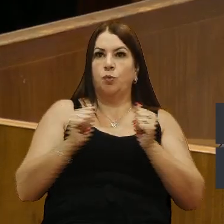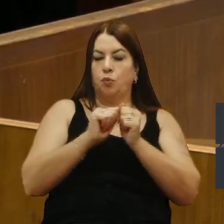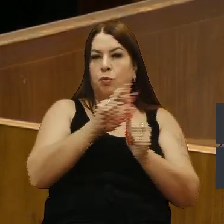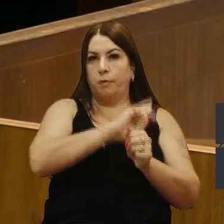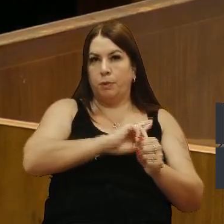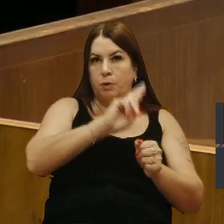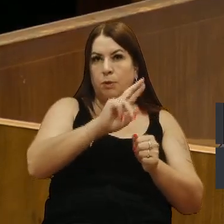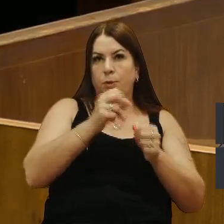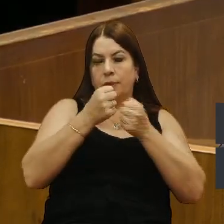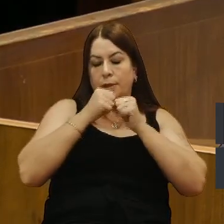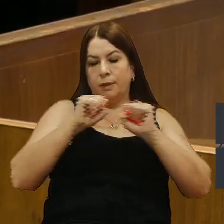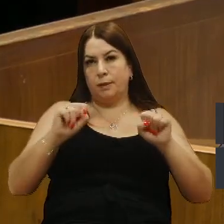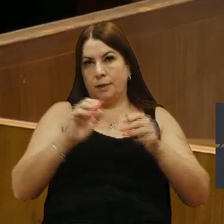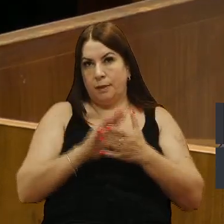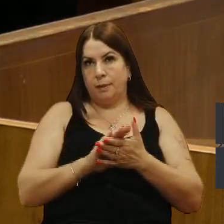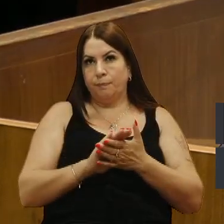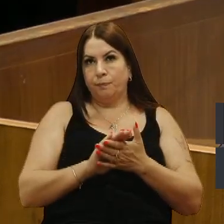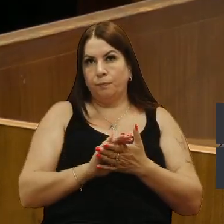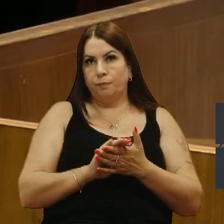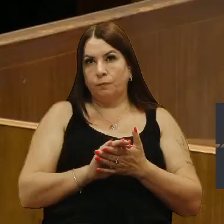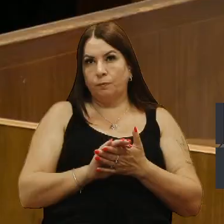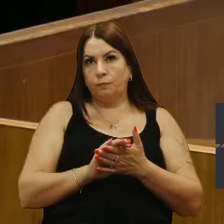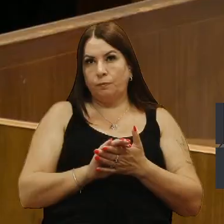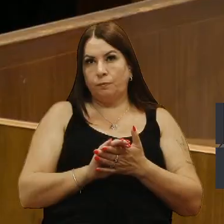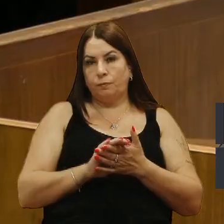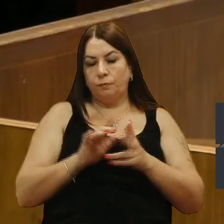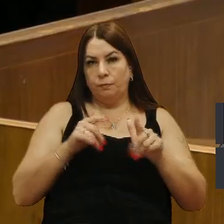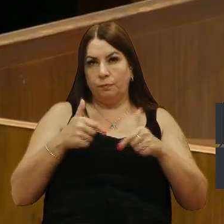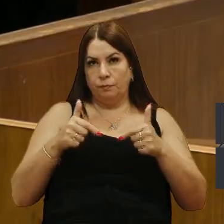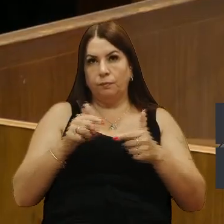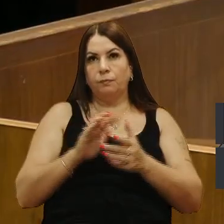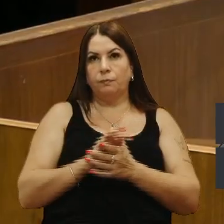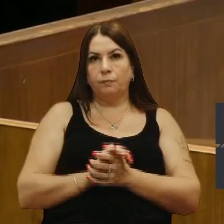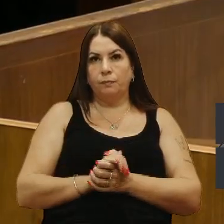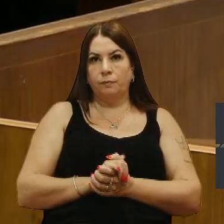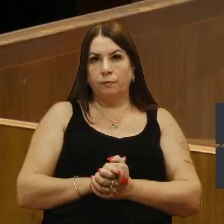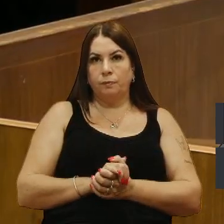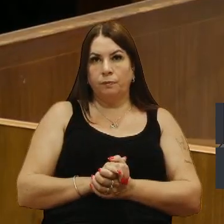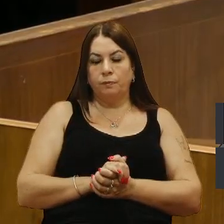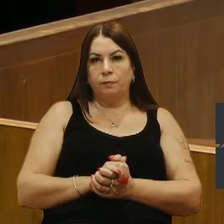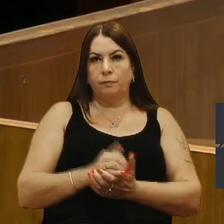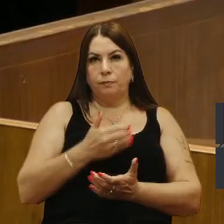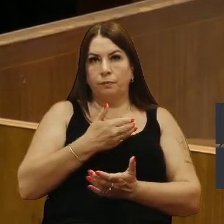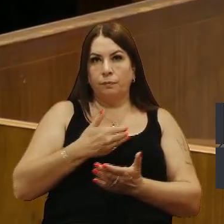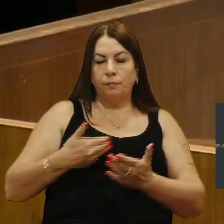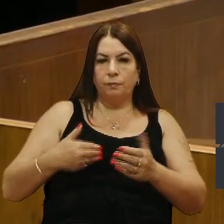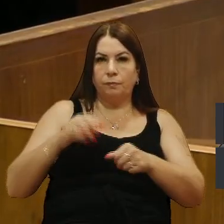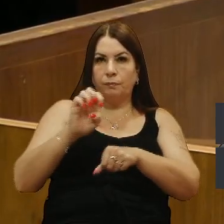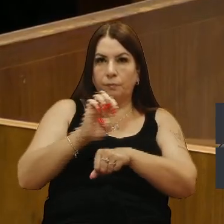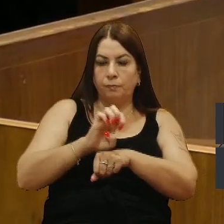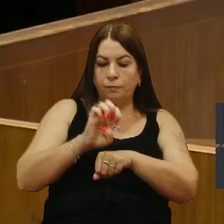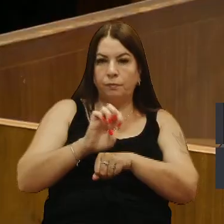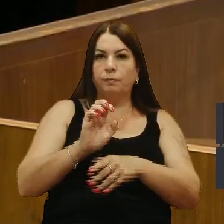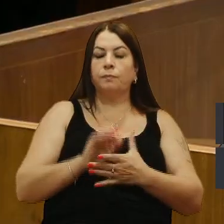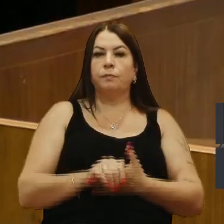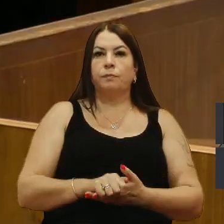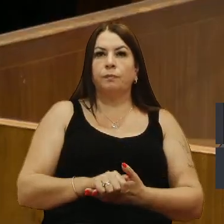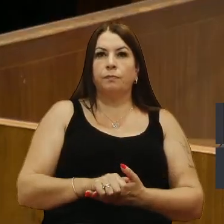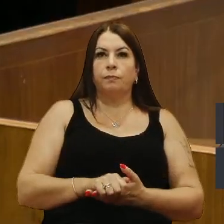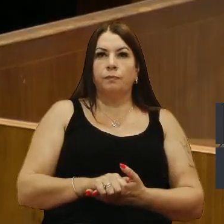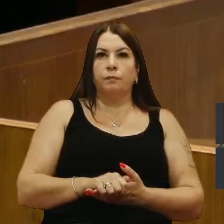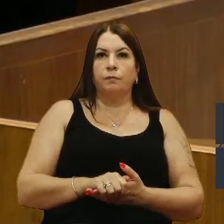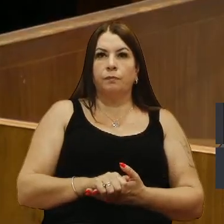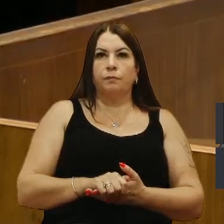da Secretaria de Trabalho, do governo do Estado. Nós